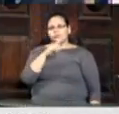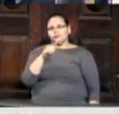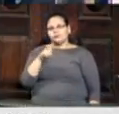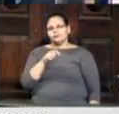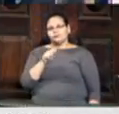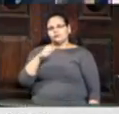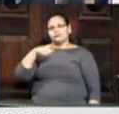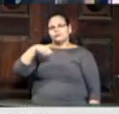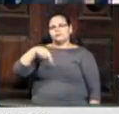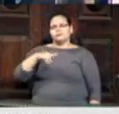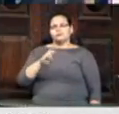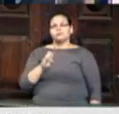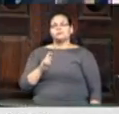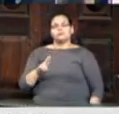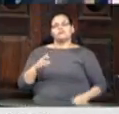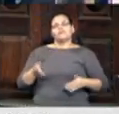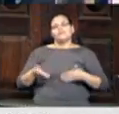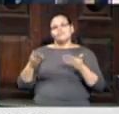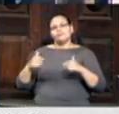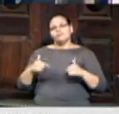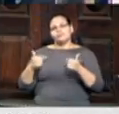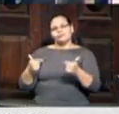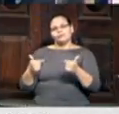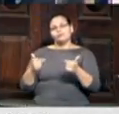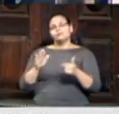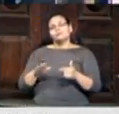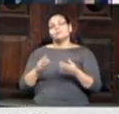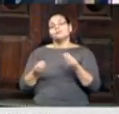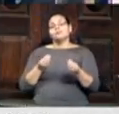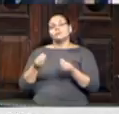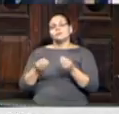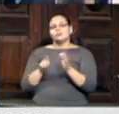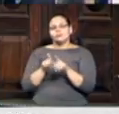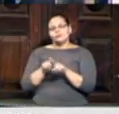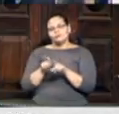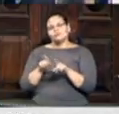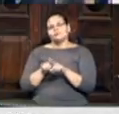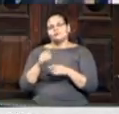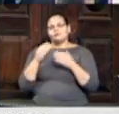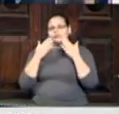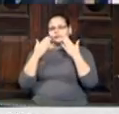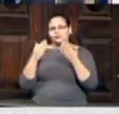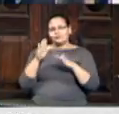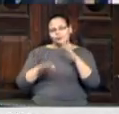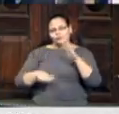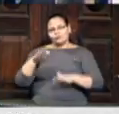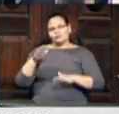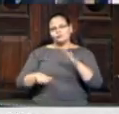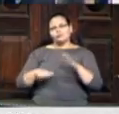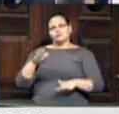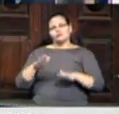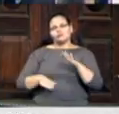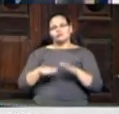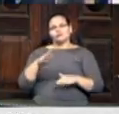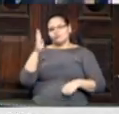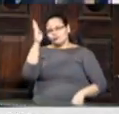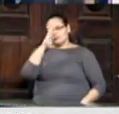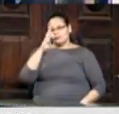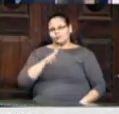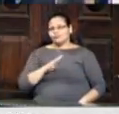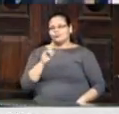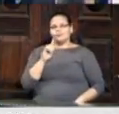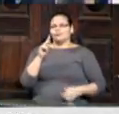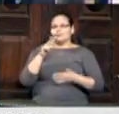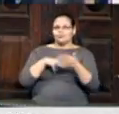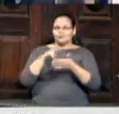incentiva, como também mostra que, na verdade, às vezes, o brasileiro não